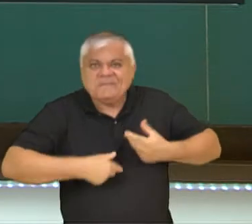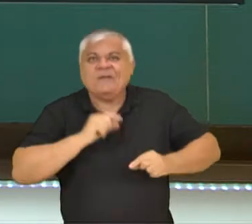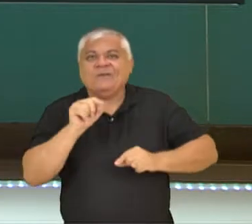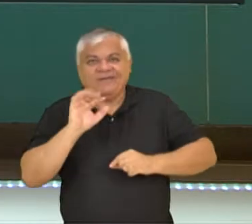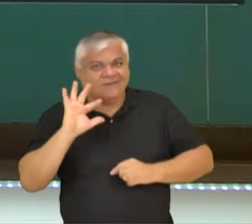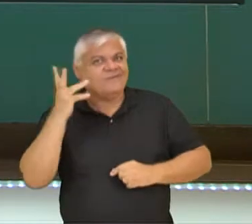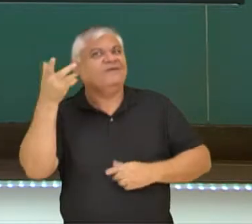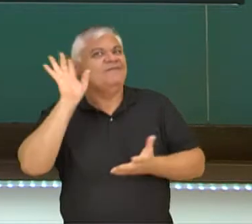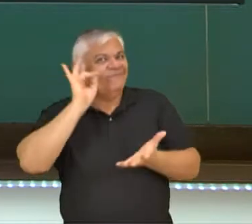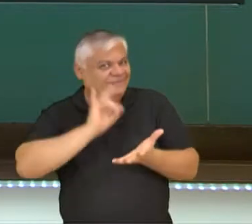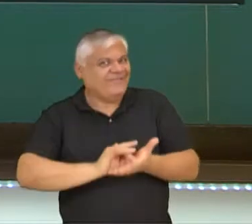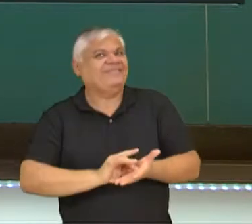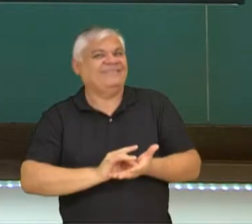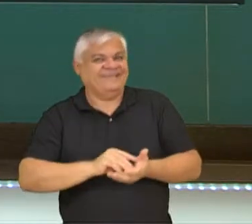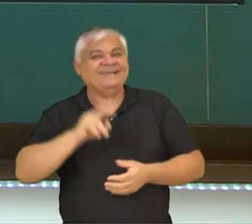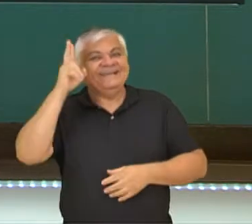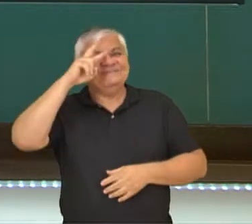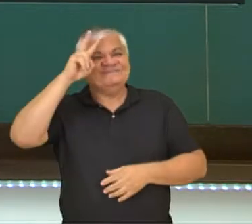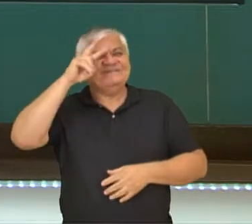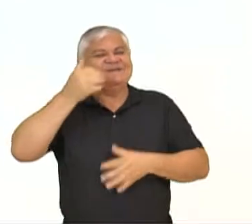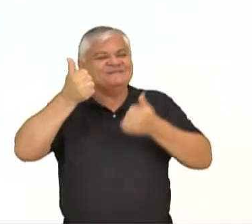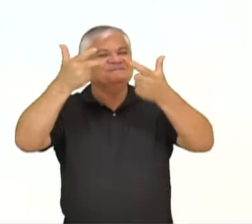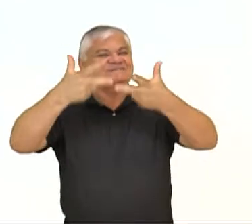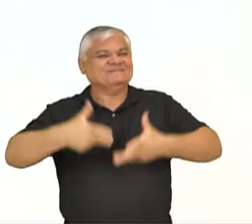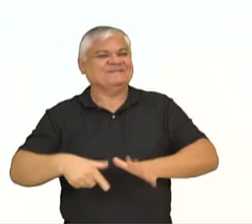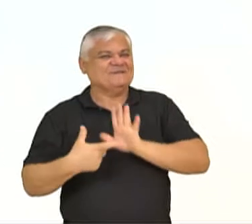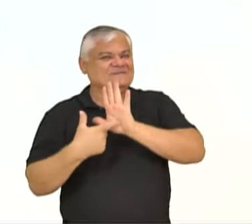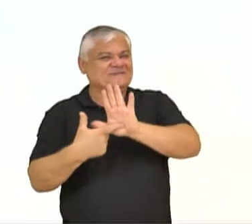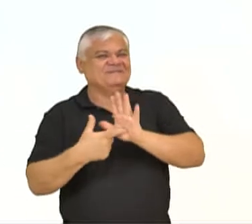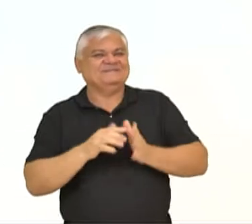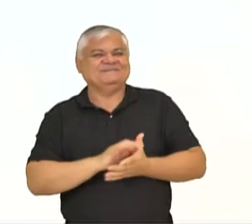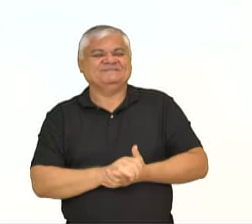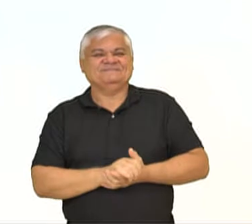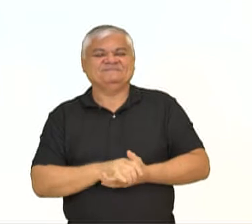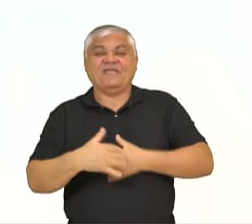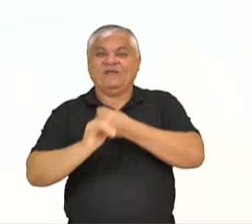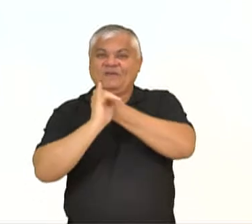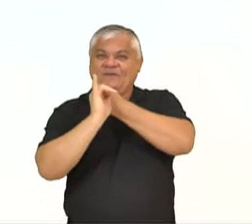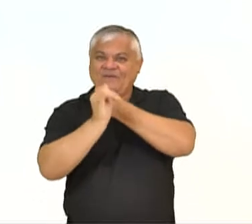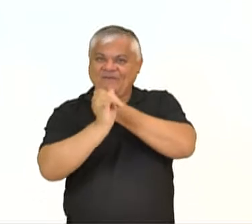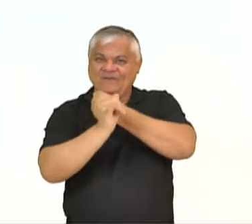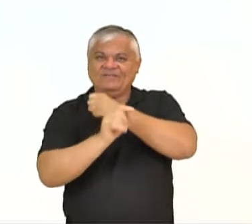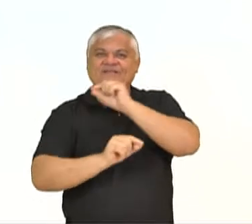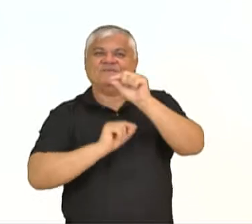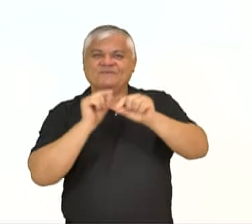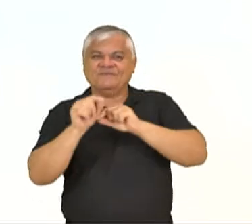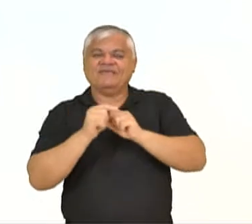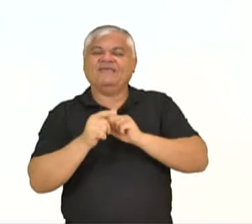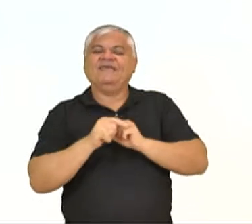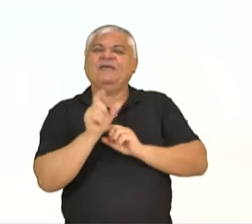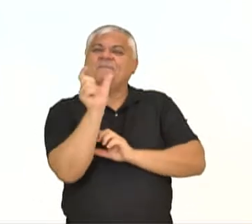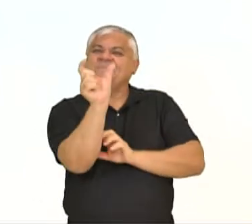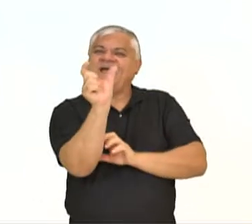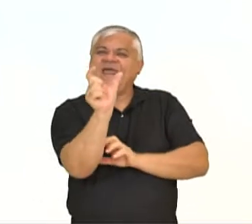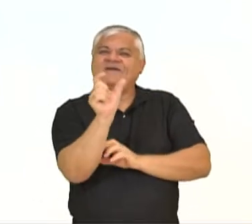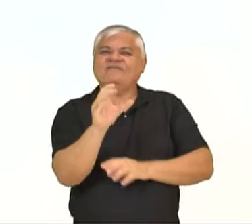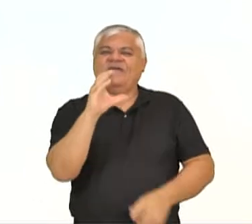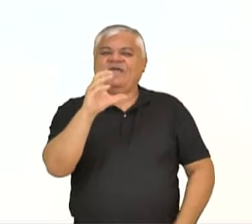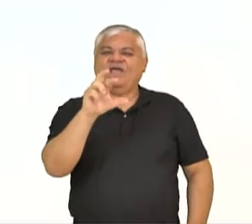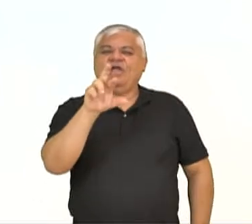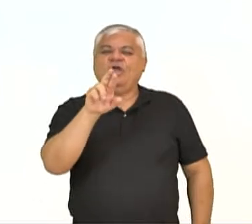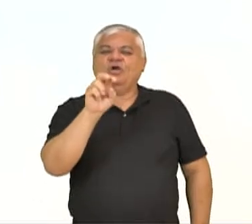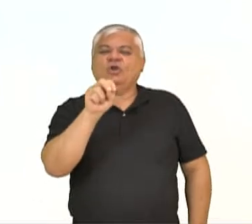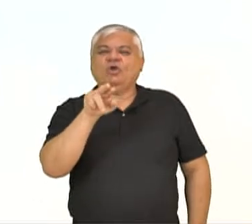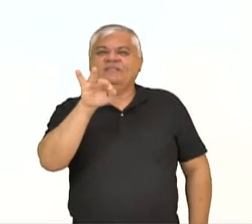aconteceu na nossa história de hoje. Vamos lá? A crônica o termo crônica, ele é derivado